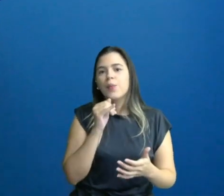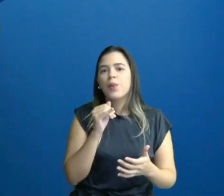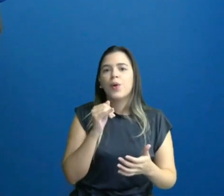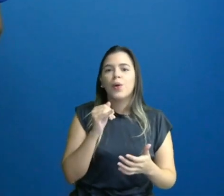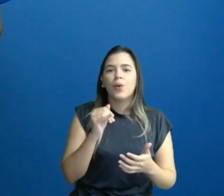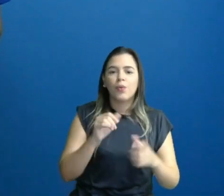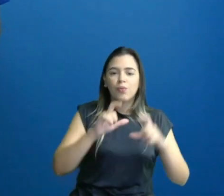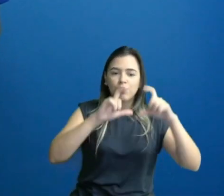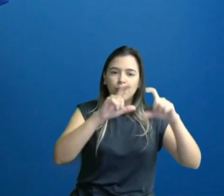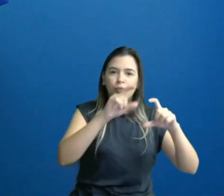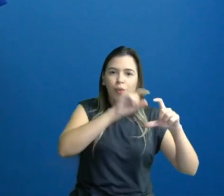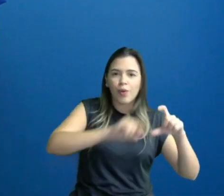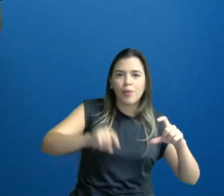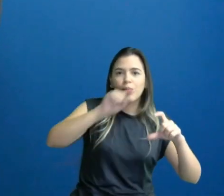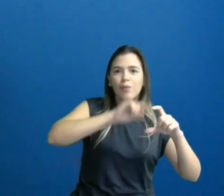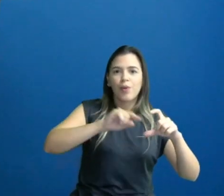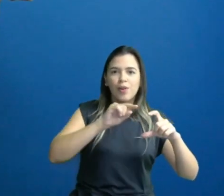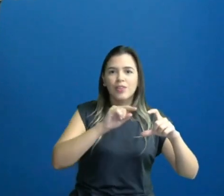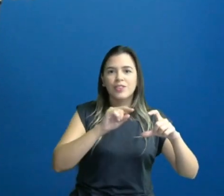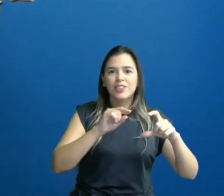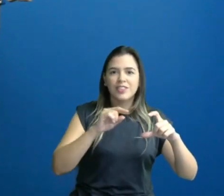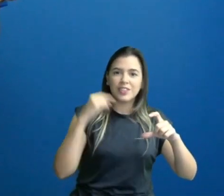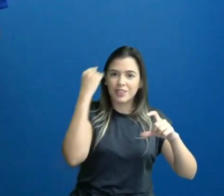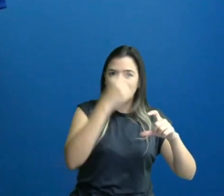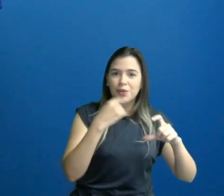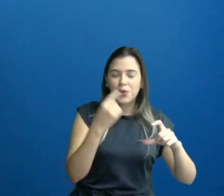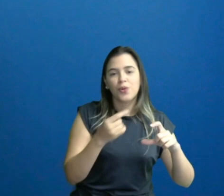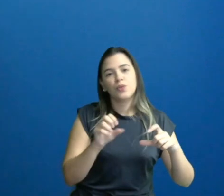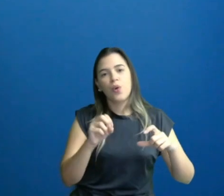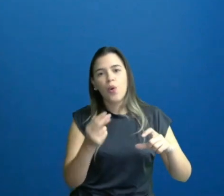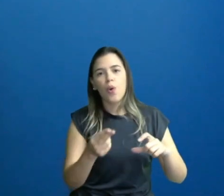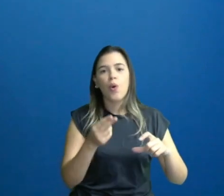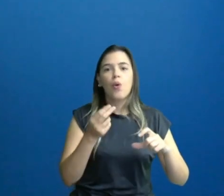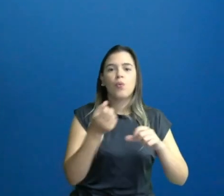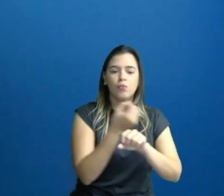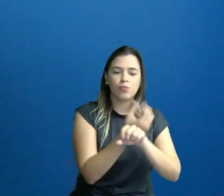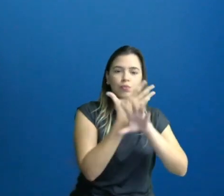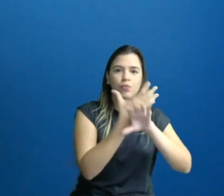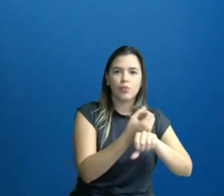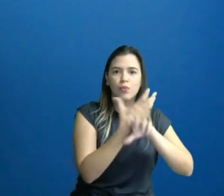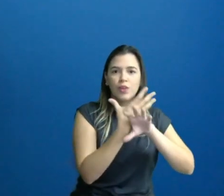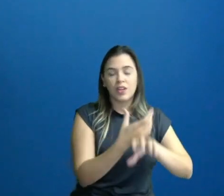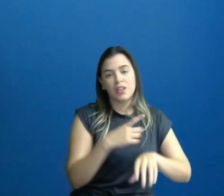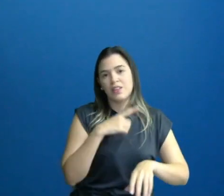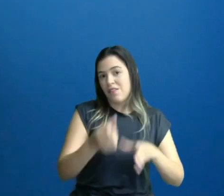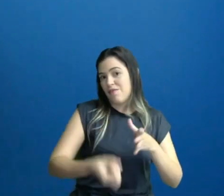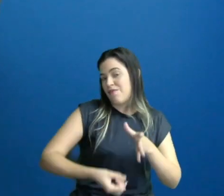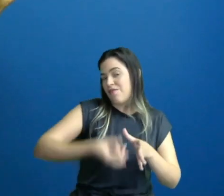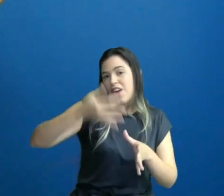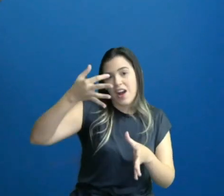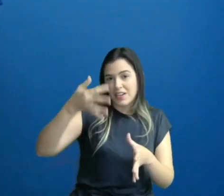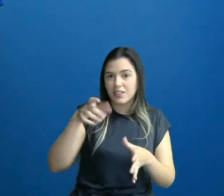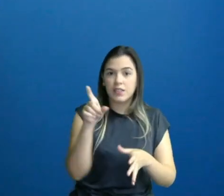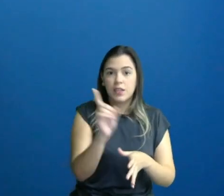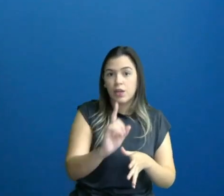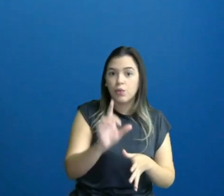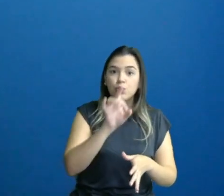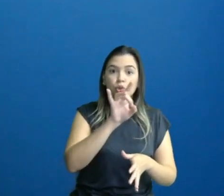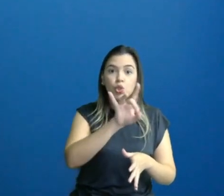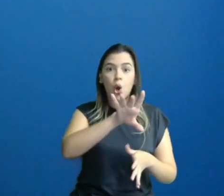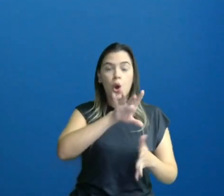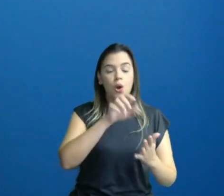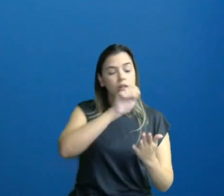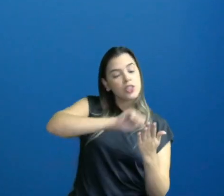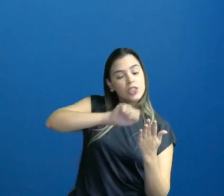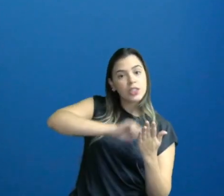ou mesmo através do áudio ou vídeo chamada Então esse aqui ó tem várias formas de enviar não só forma escrita